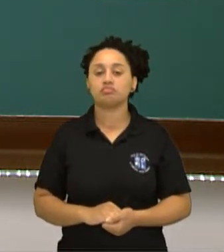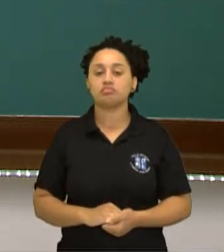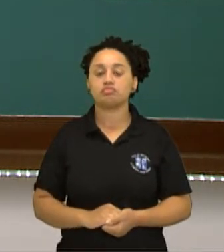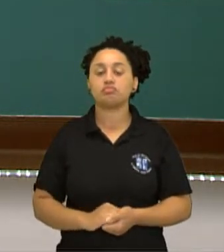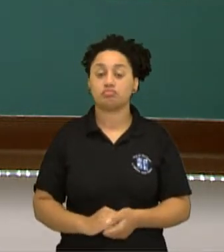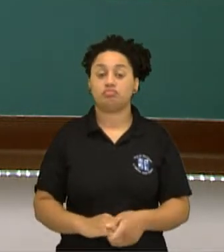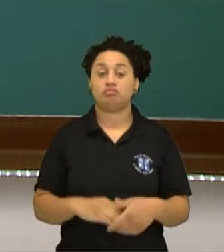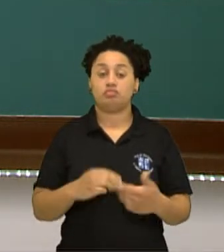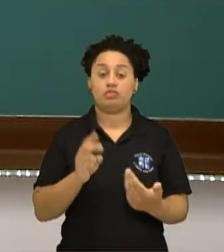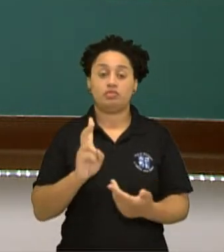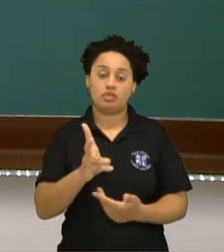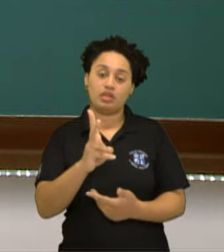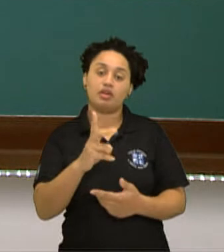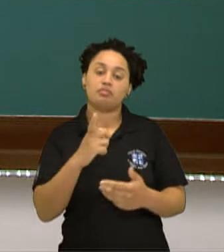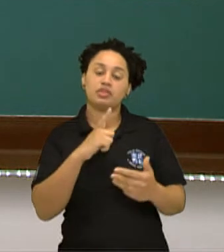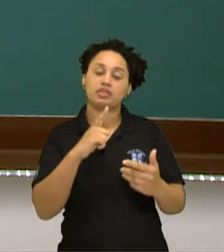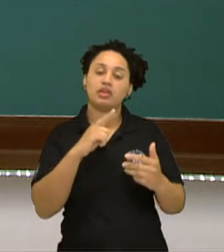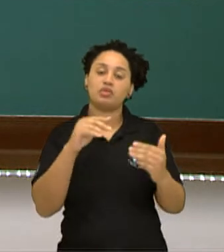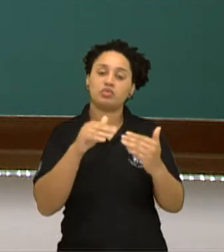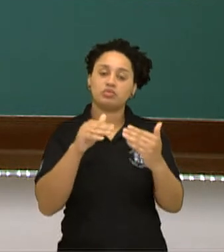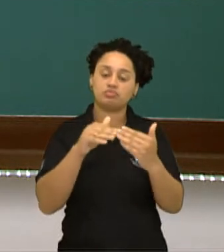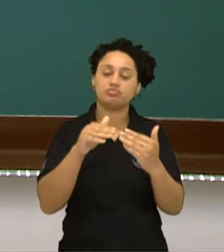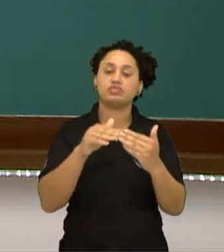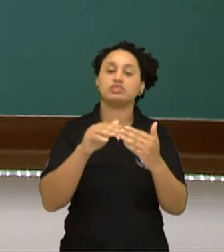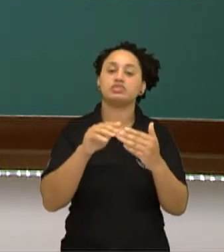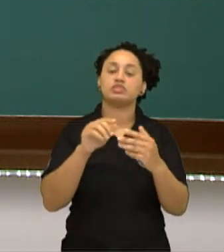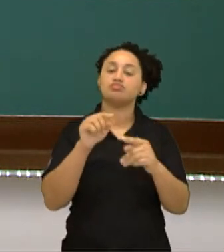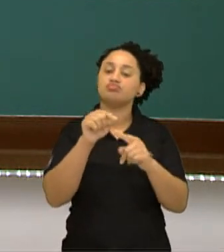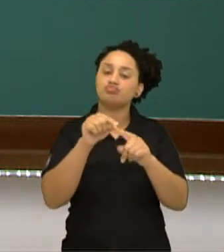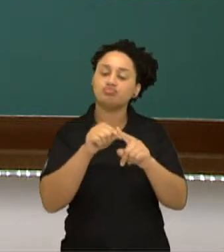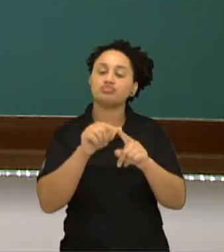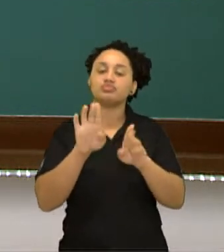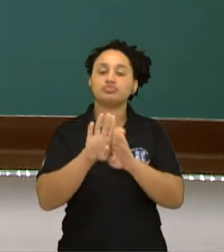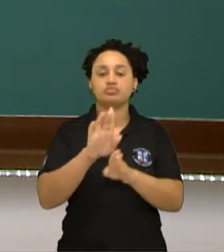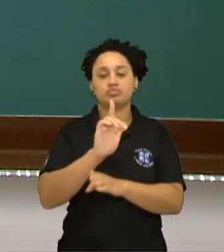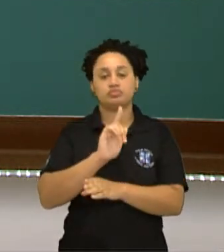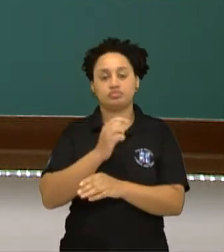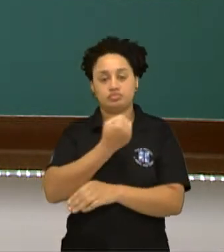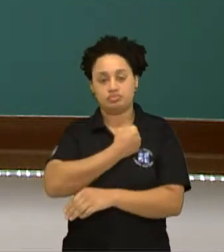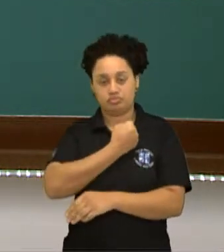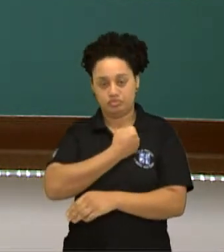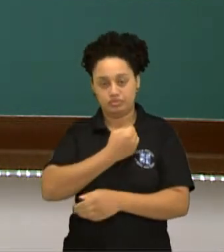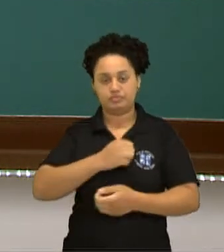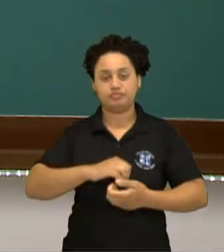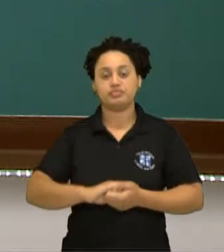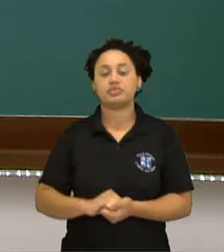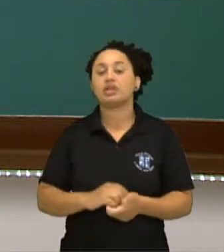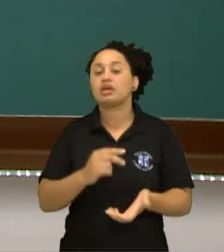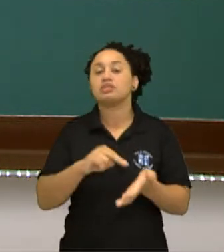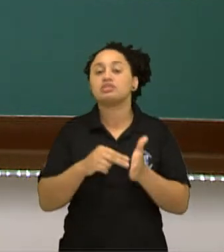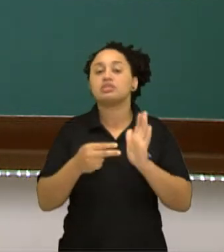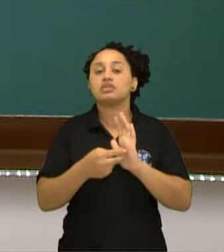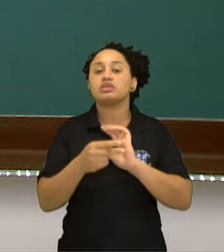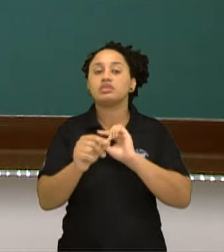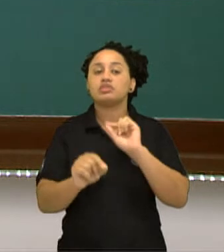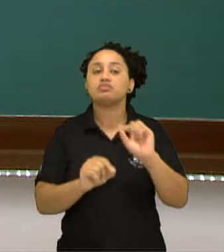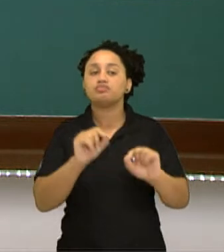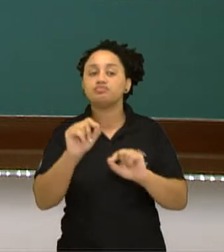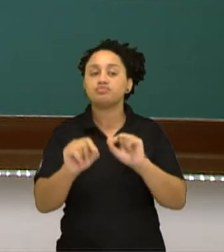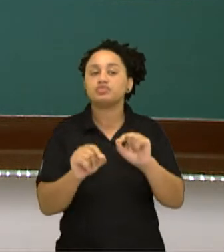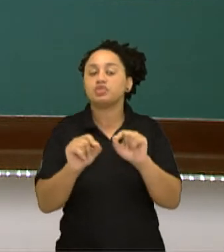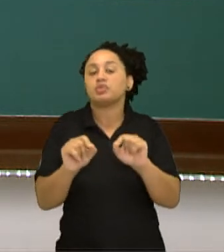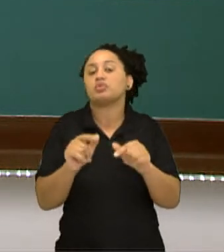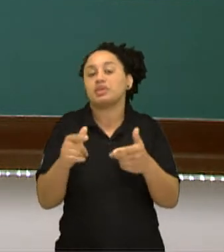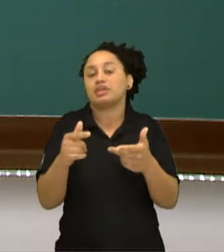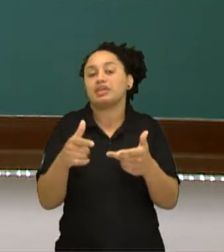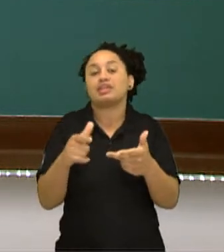e número com o substantivo al que hacen referência. Isto é, com a coisa posseída, com a coisa